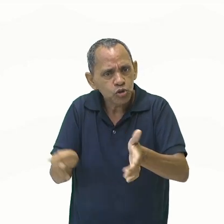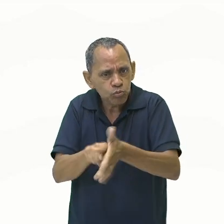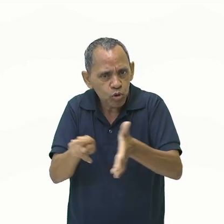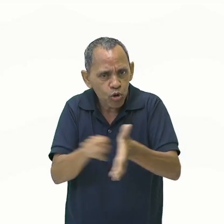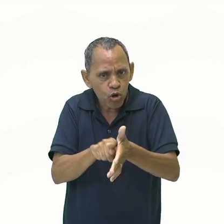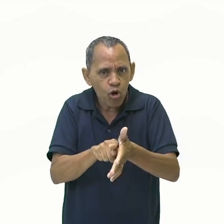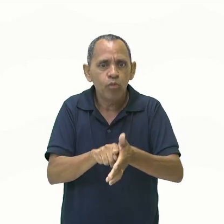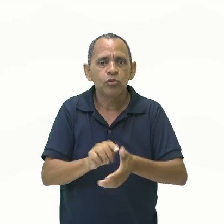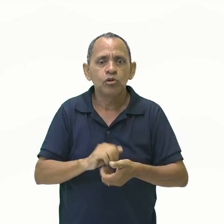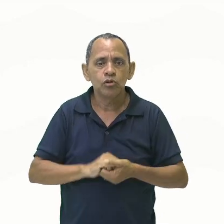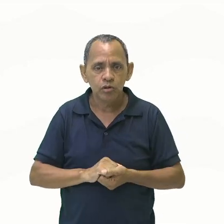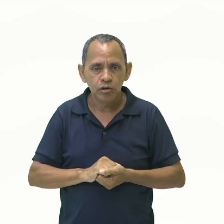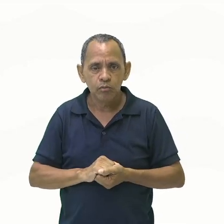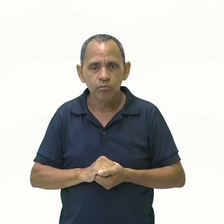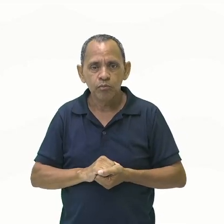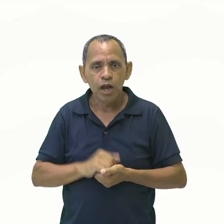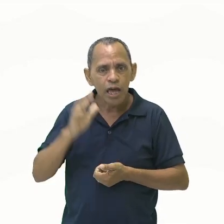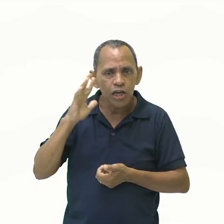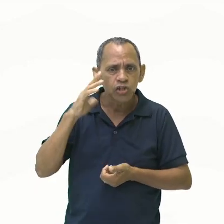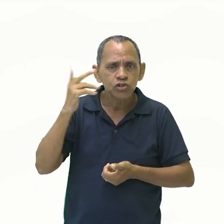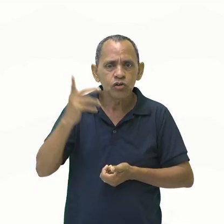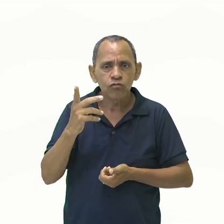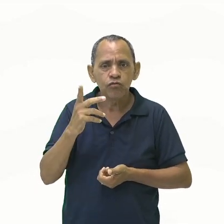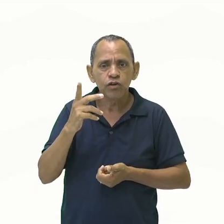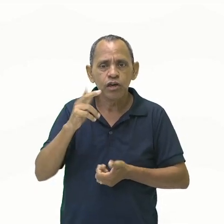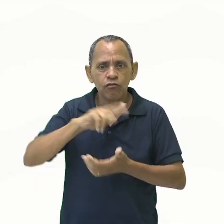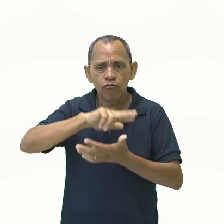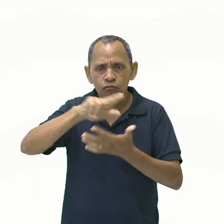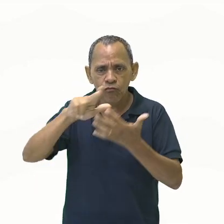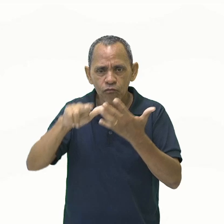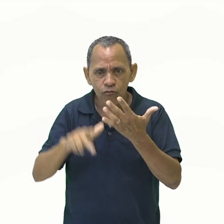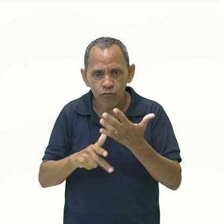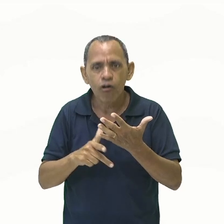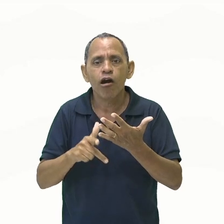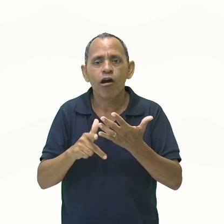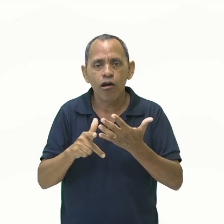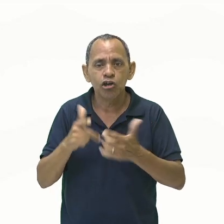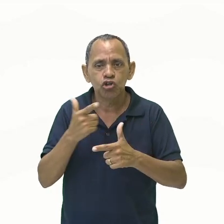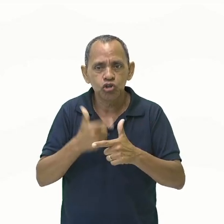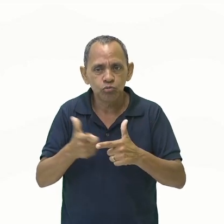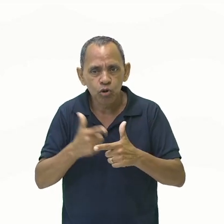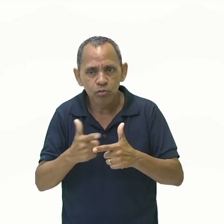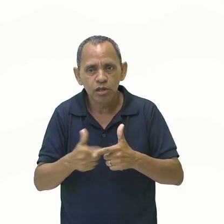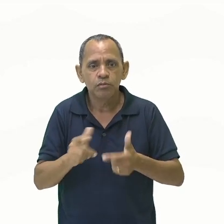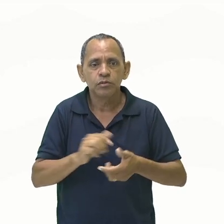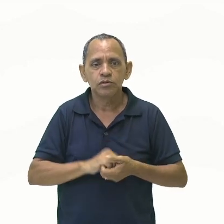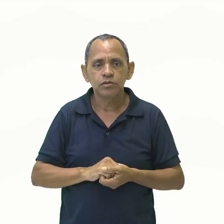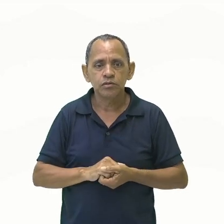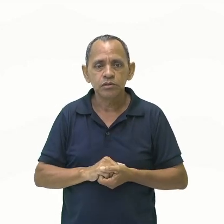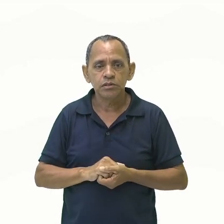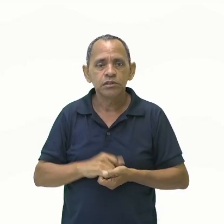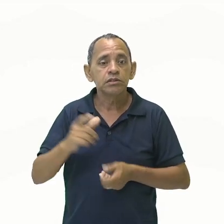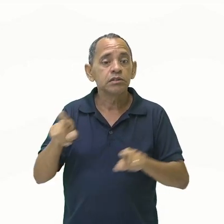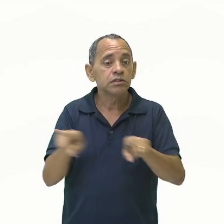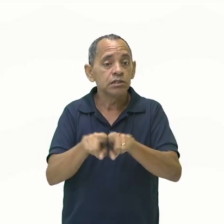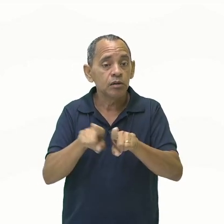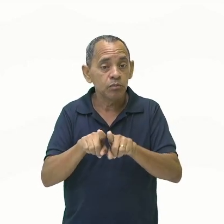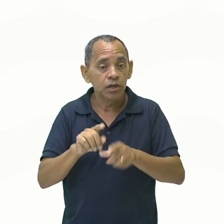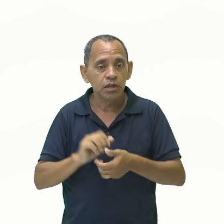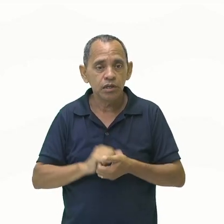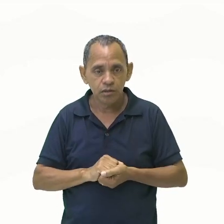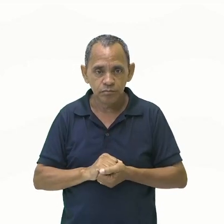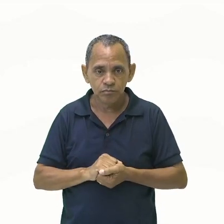incluindo os impasses relacionados às mudanças climáticas. Ele também tem como função promover o auxílio na gestão